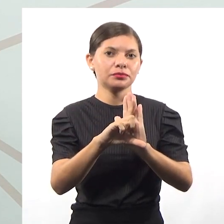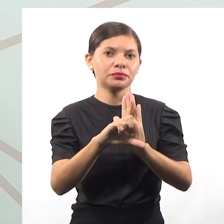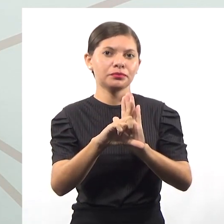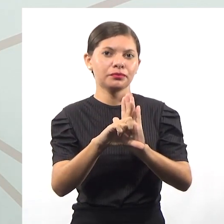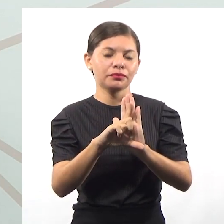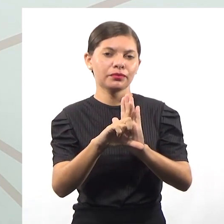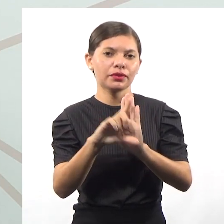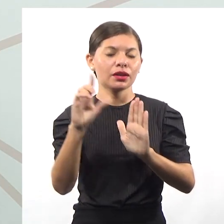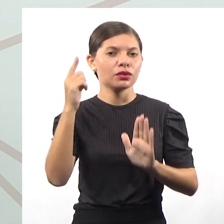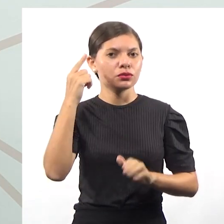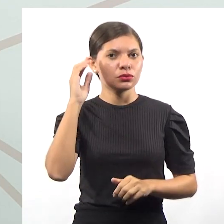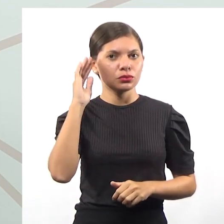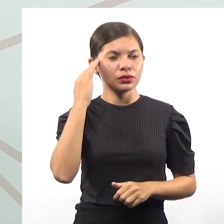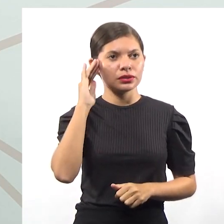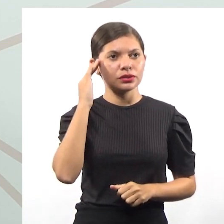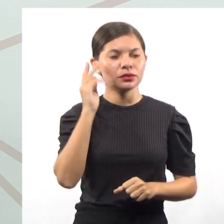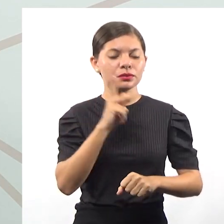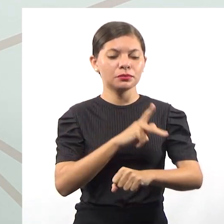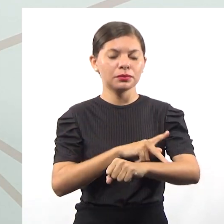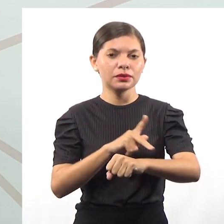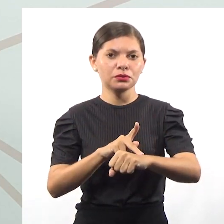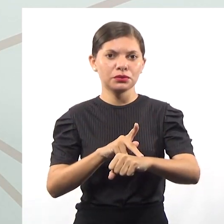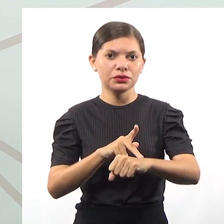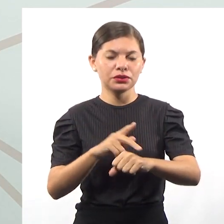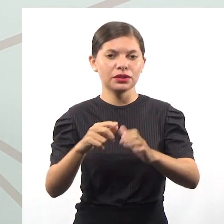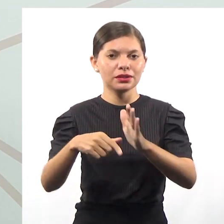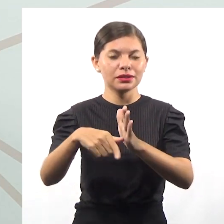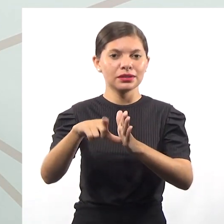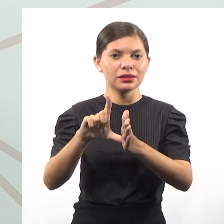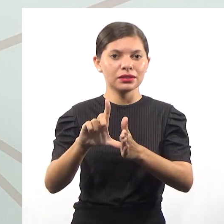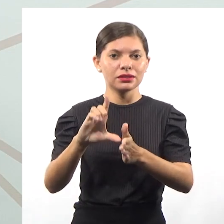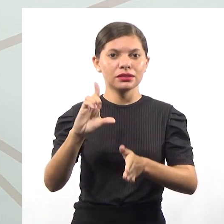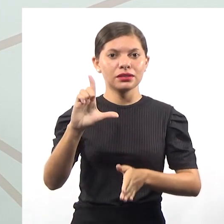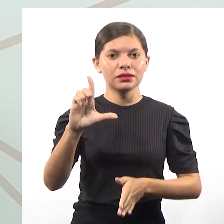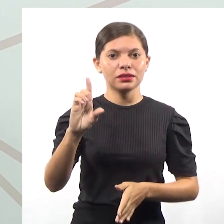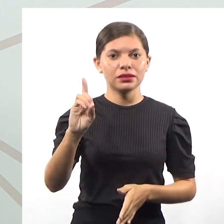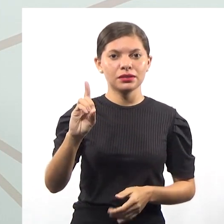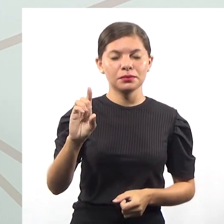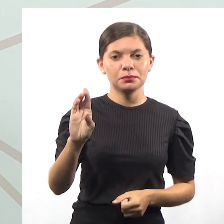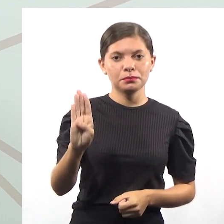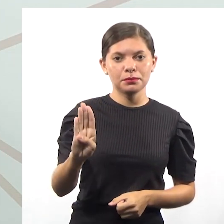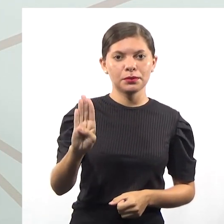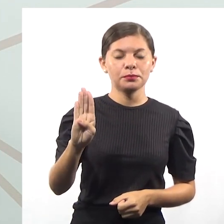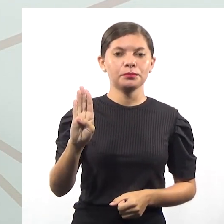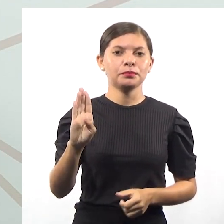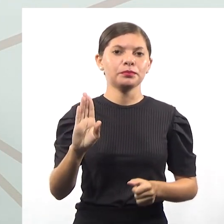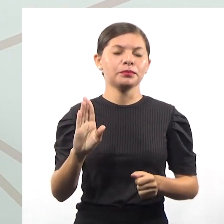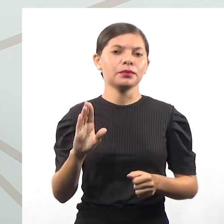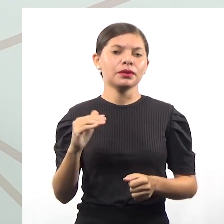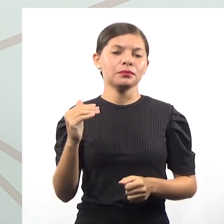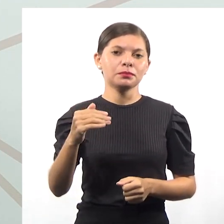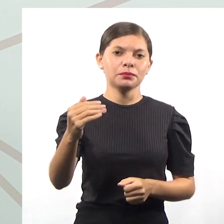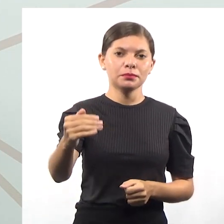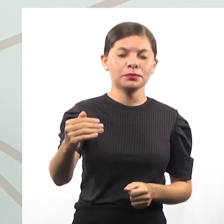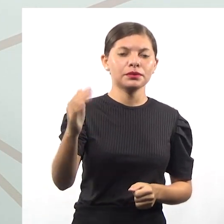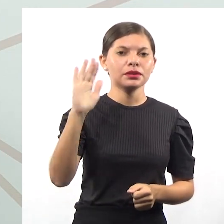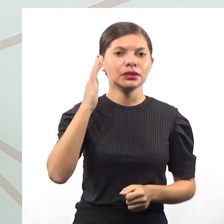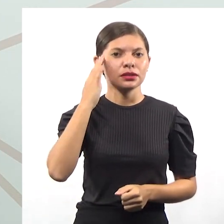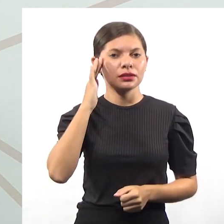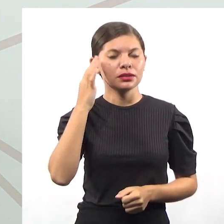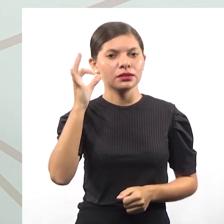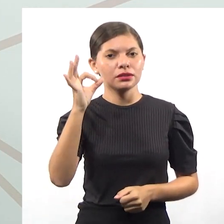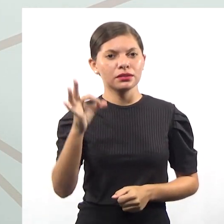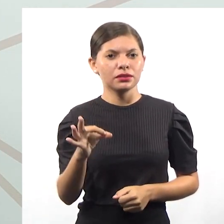base e nas outras concepções e pedagogias anteriores à LDB. Então, a partir da LDB, a compreensão é de